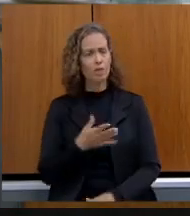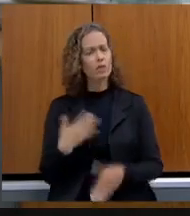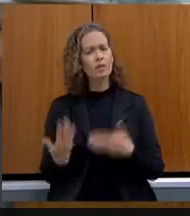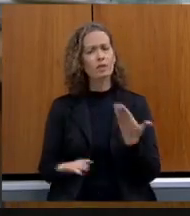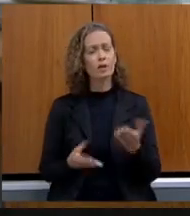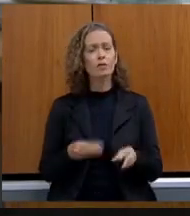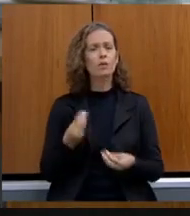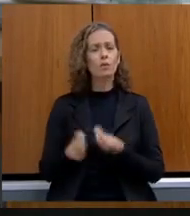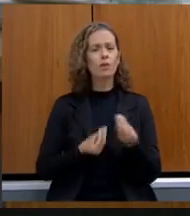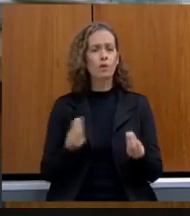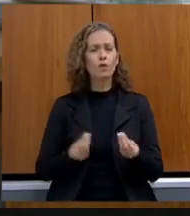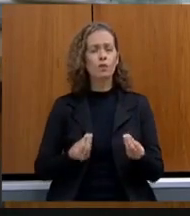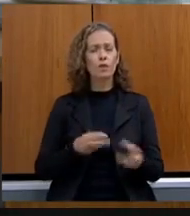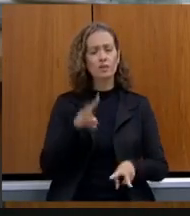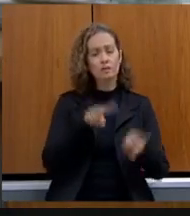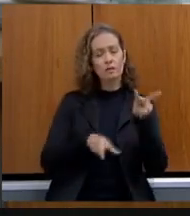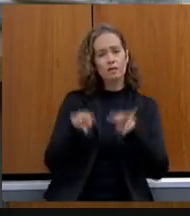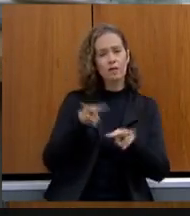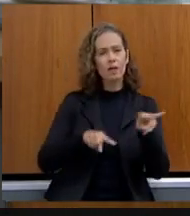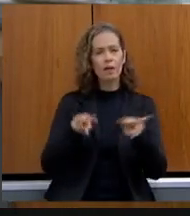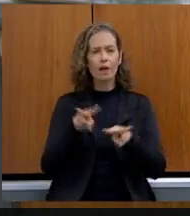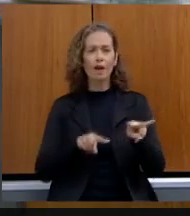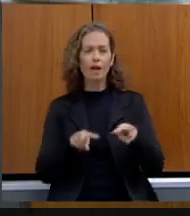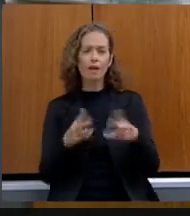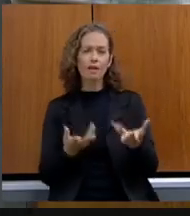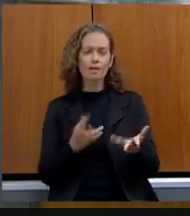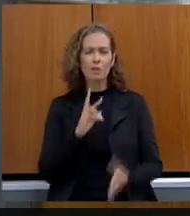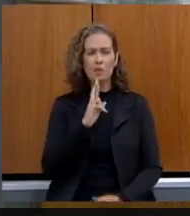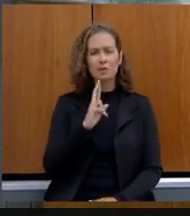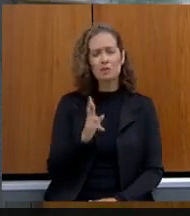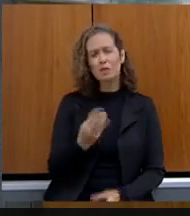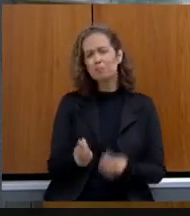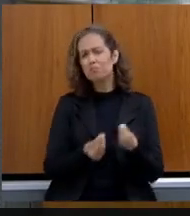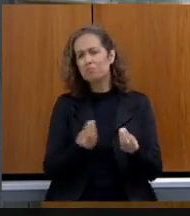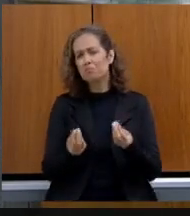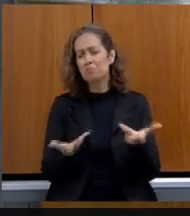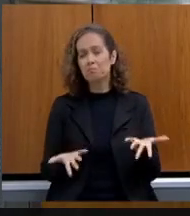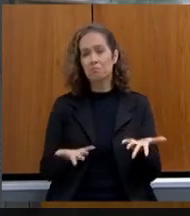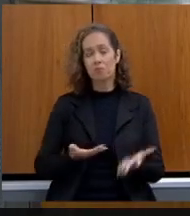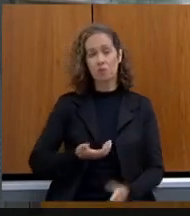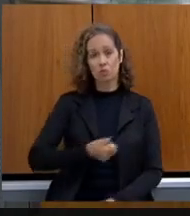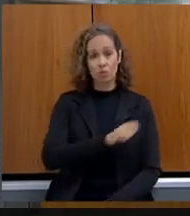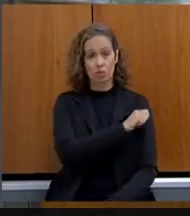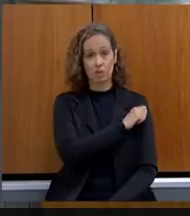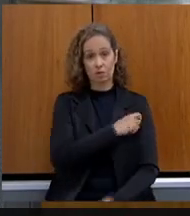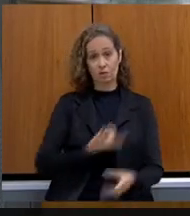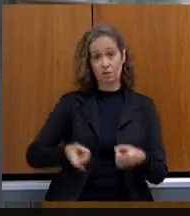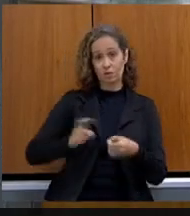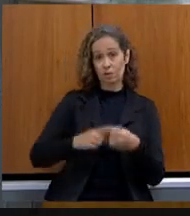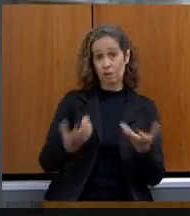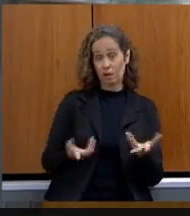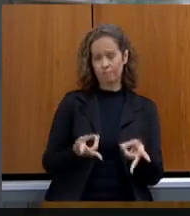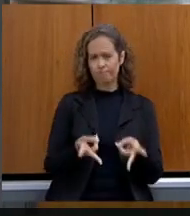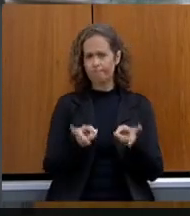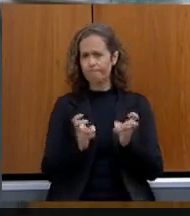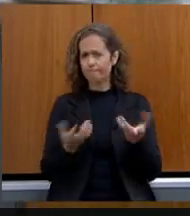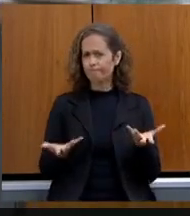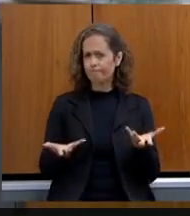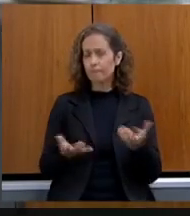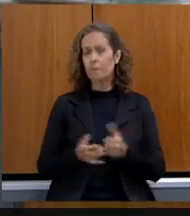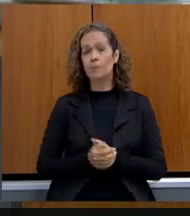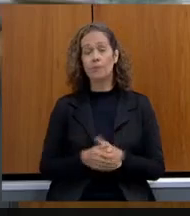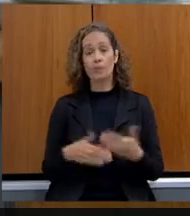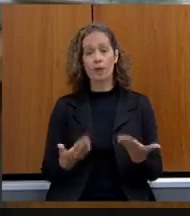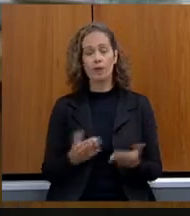que tá a secretária avaliação diagnóstica dos Estudantes que foram os primeiros a retornar e nós vamos conseguir ver né aqueles